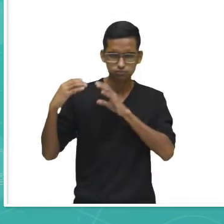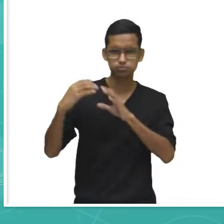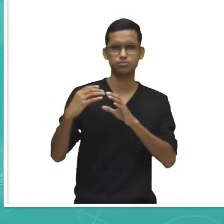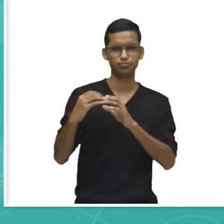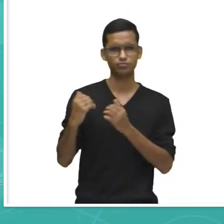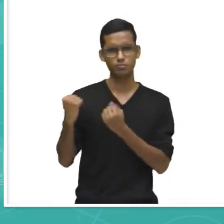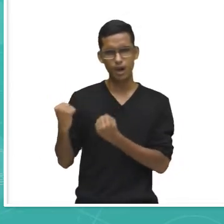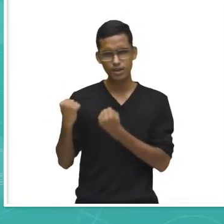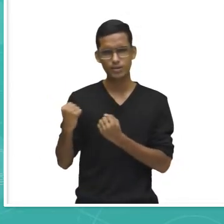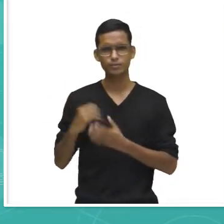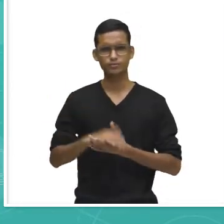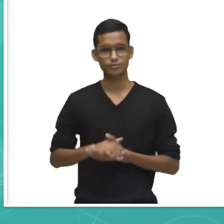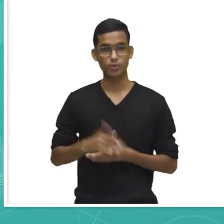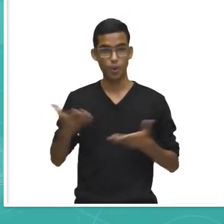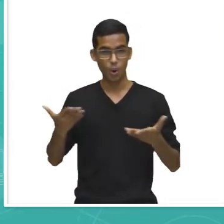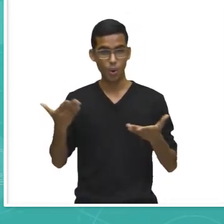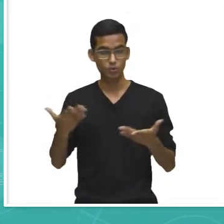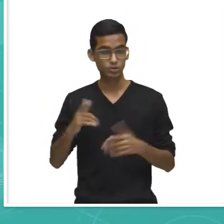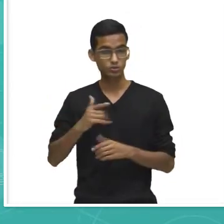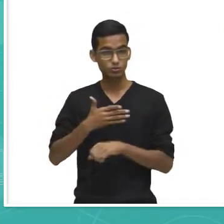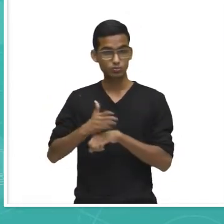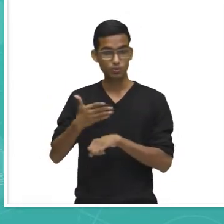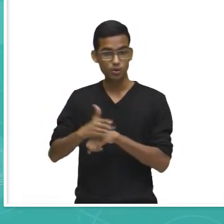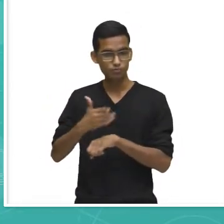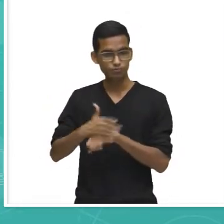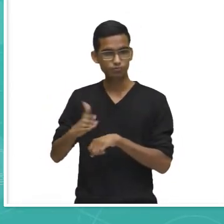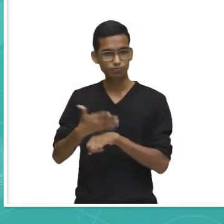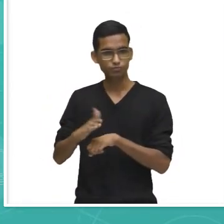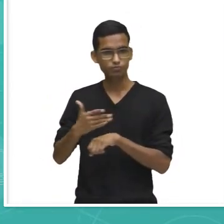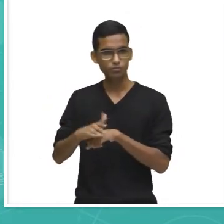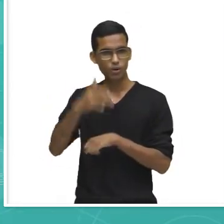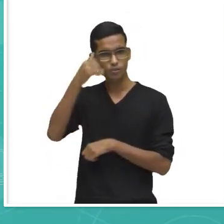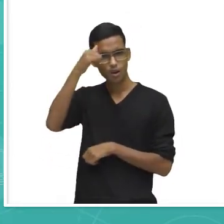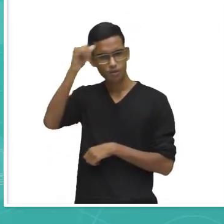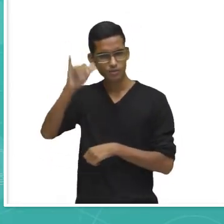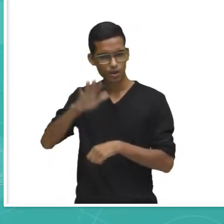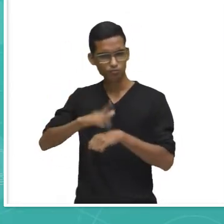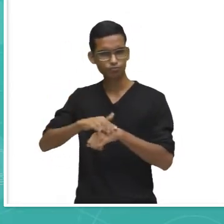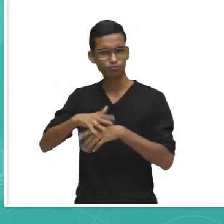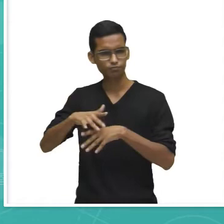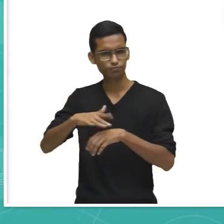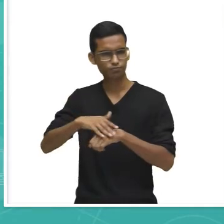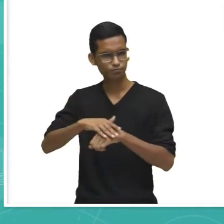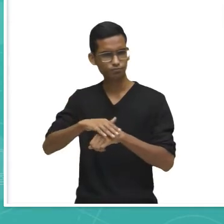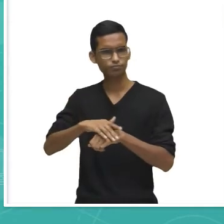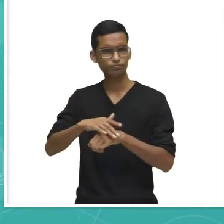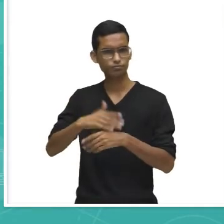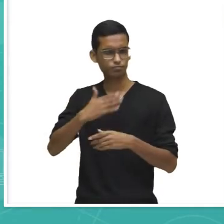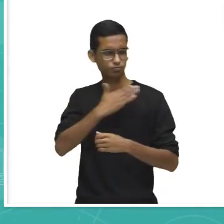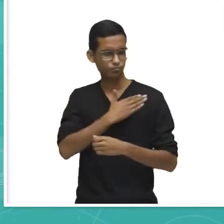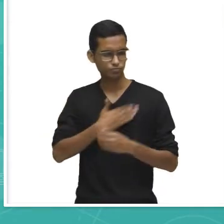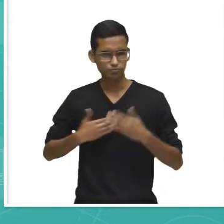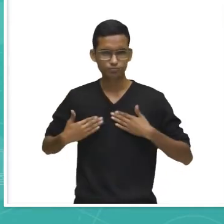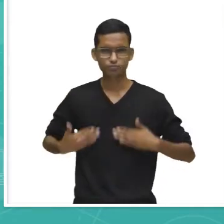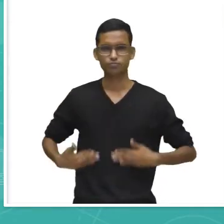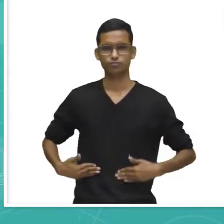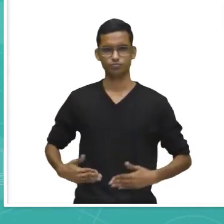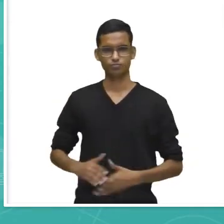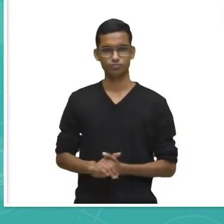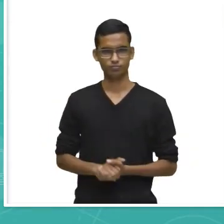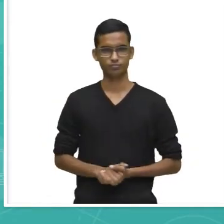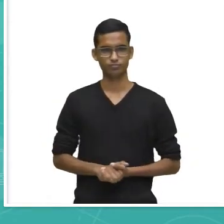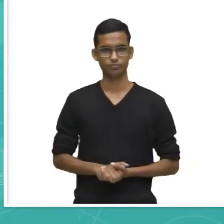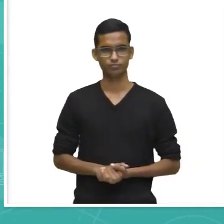atividade preventiva que não serve somente para os estivadores, mas para todos os profissionais de todas as áreas.